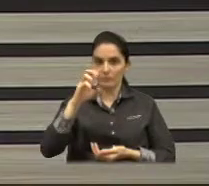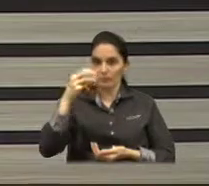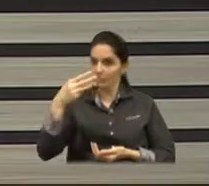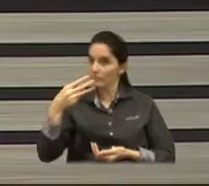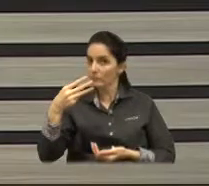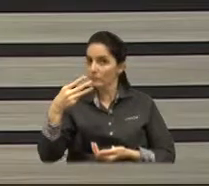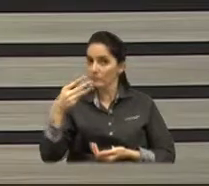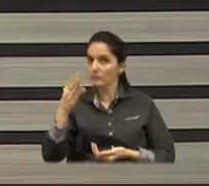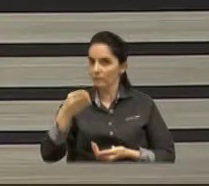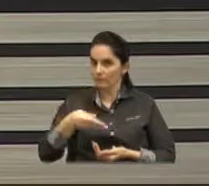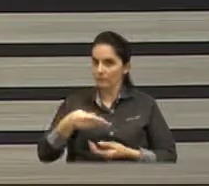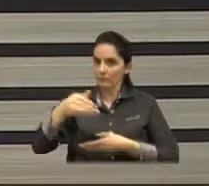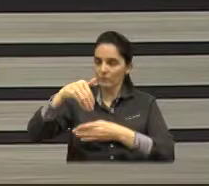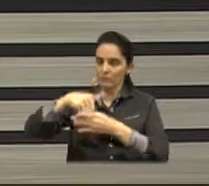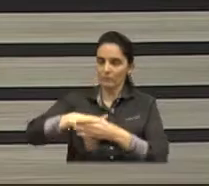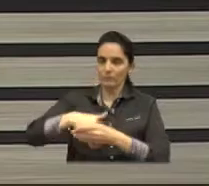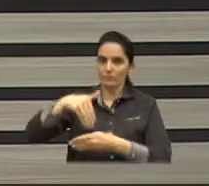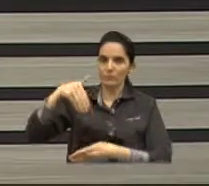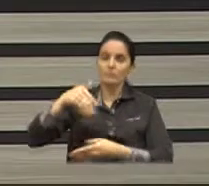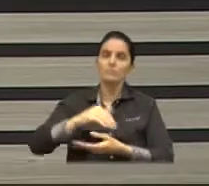53 vai à votação.